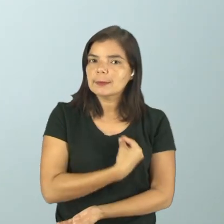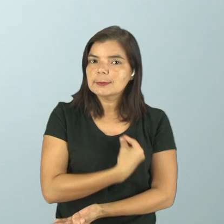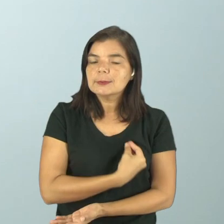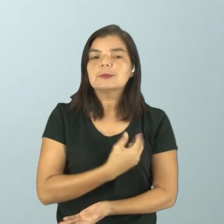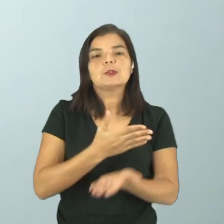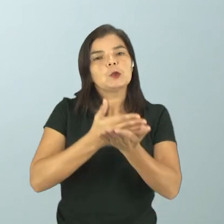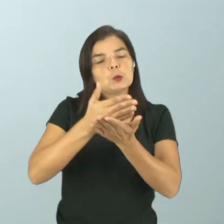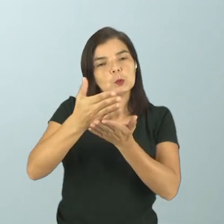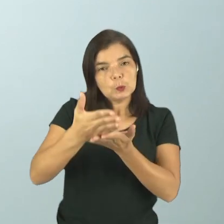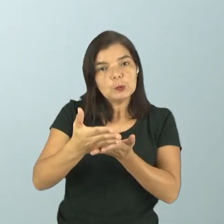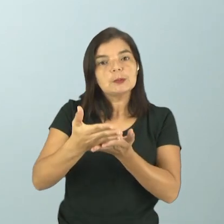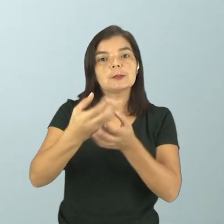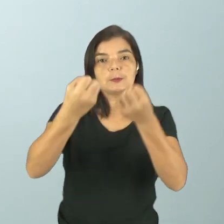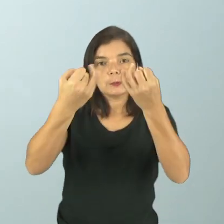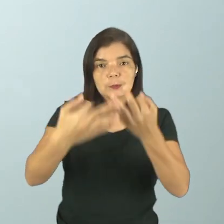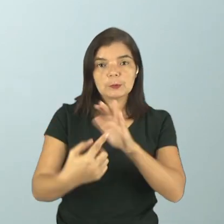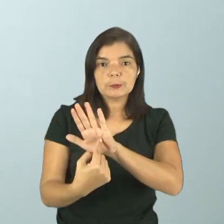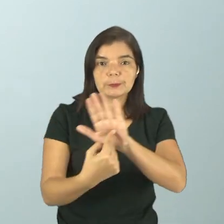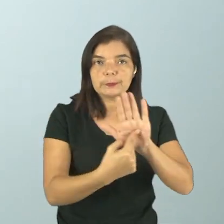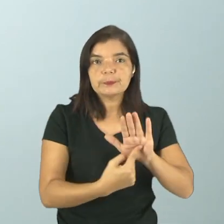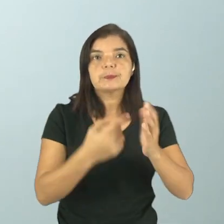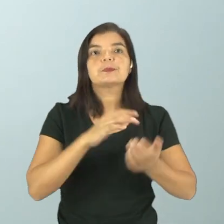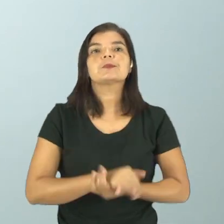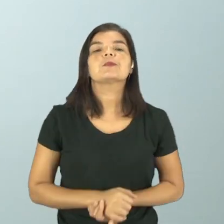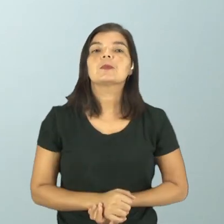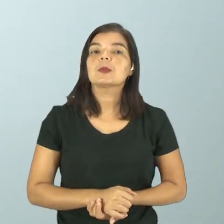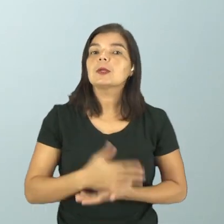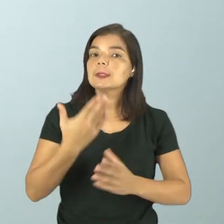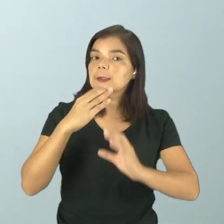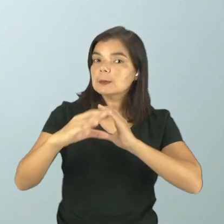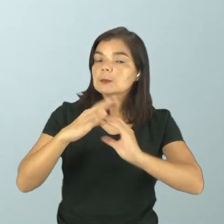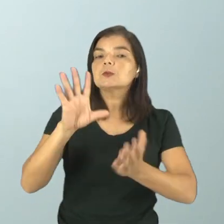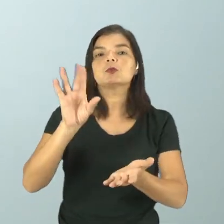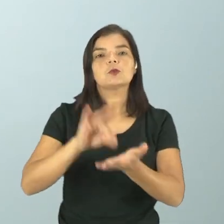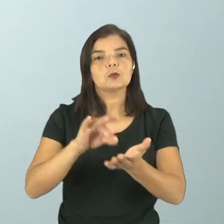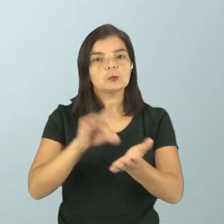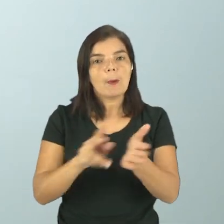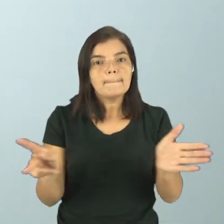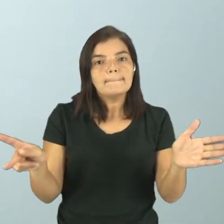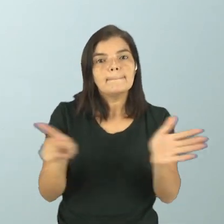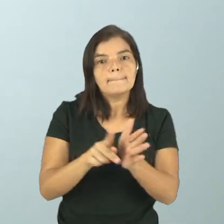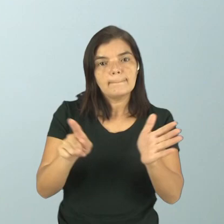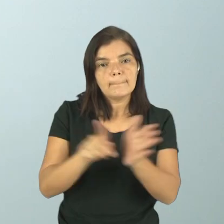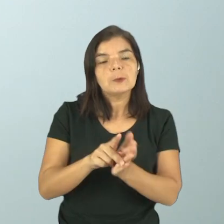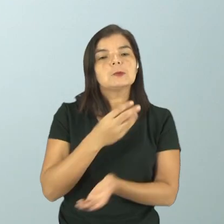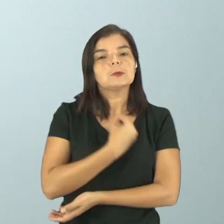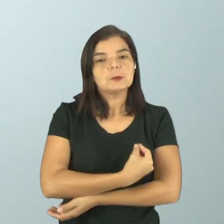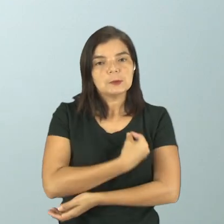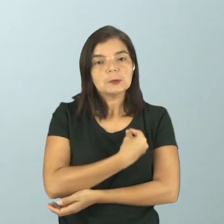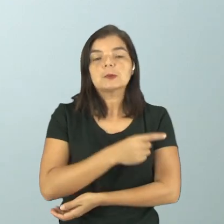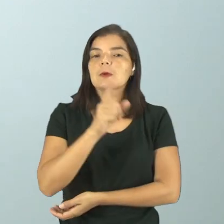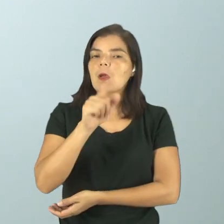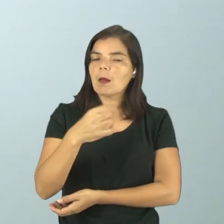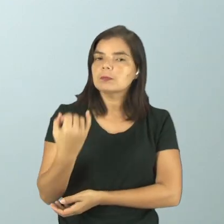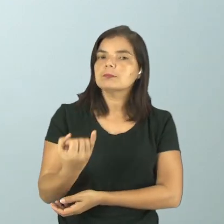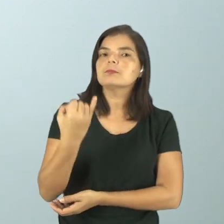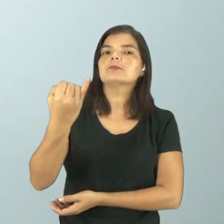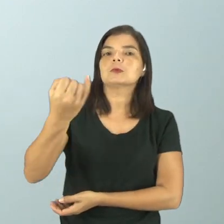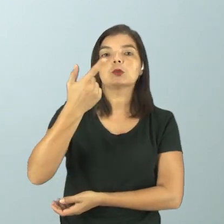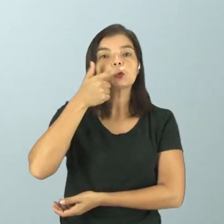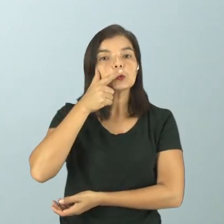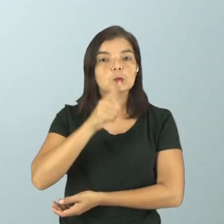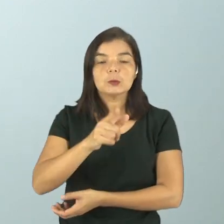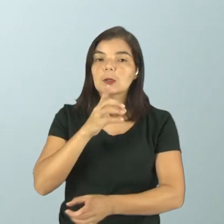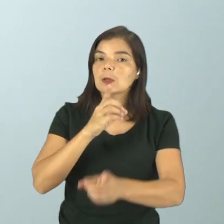o início, que é a partezinha que eu estou mostrando aí para vocês. E a música realmente ela faz parte das nossas vidas e é bastante importante quando a gente